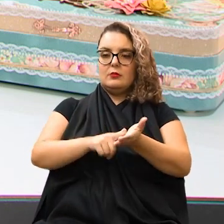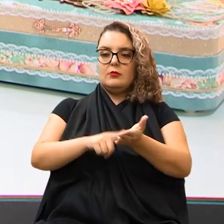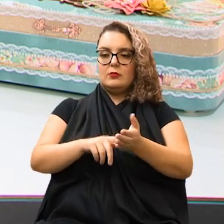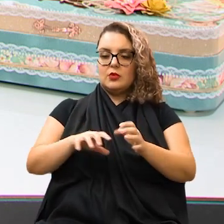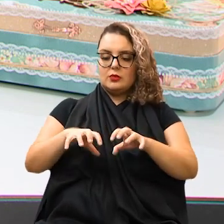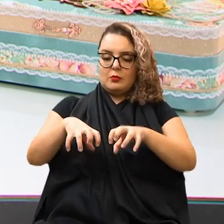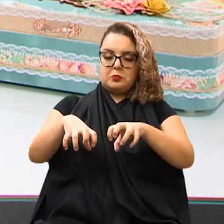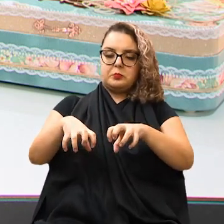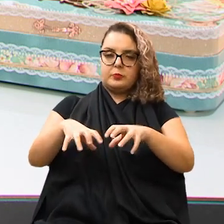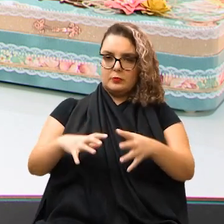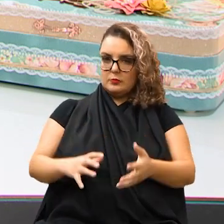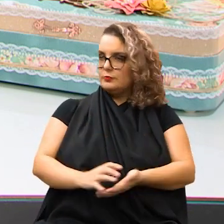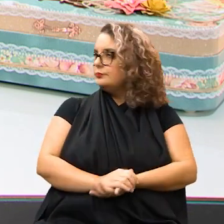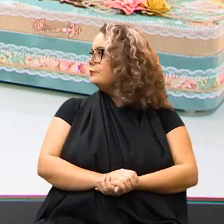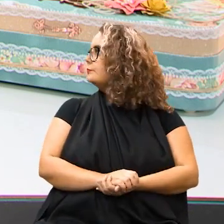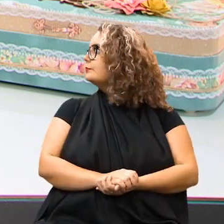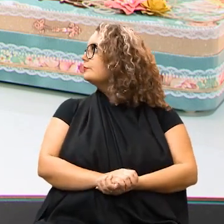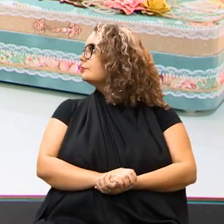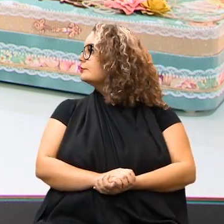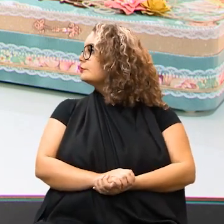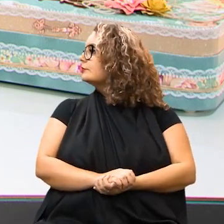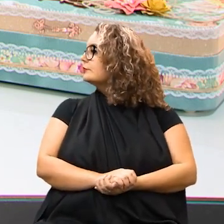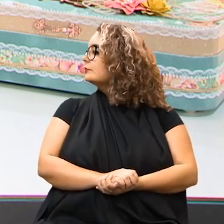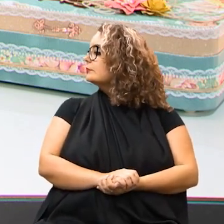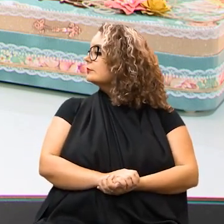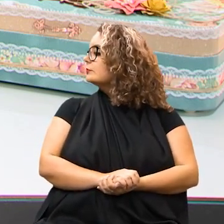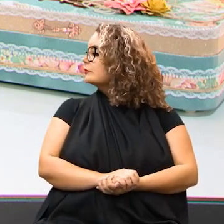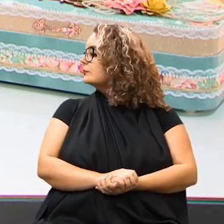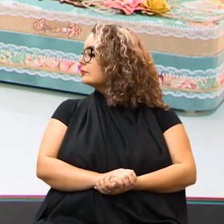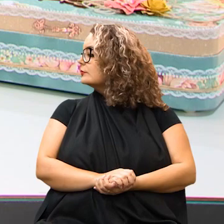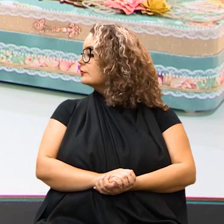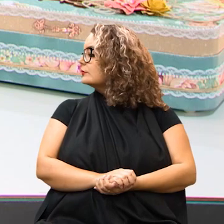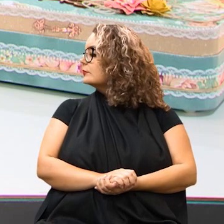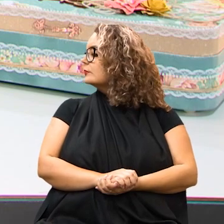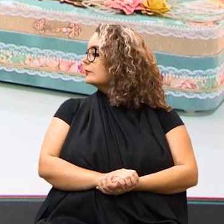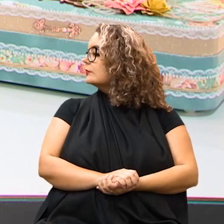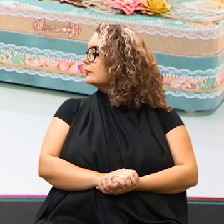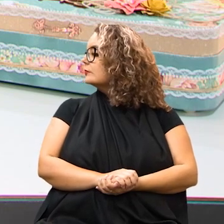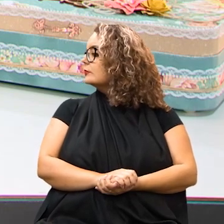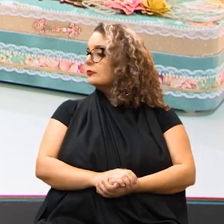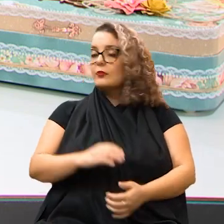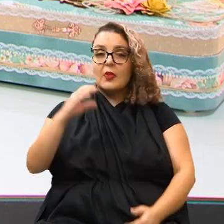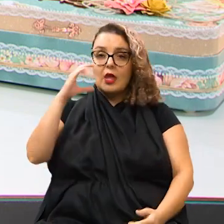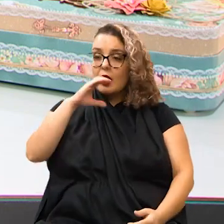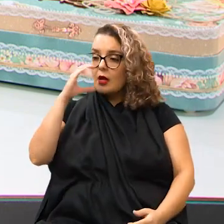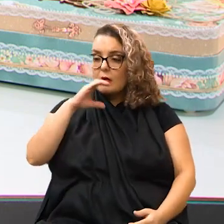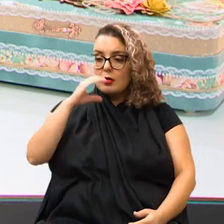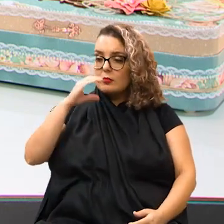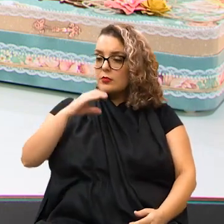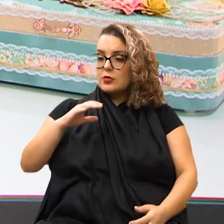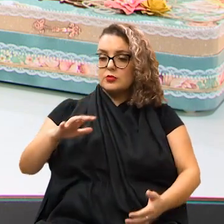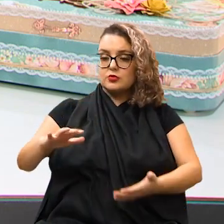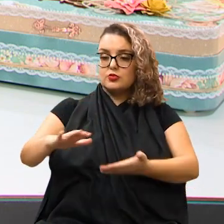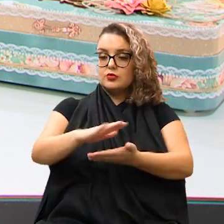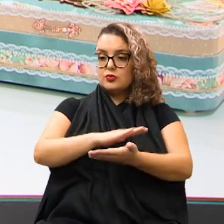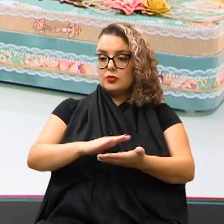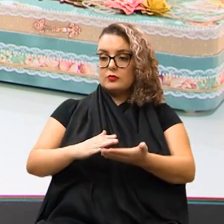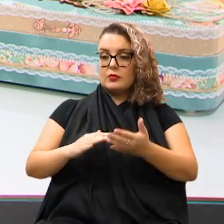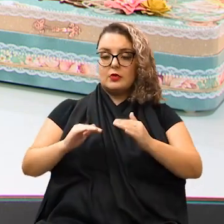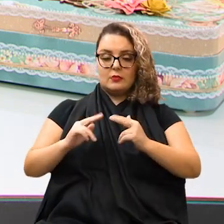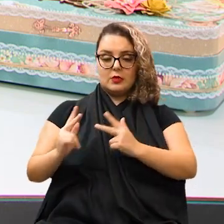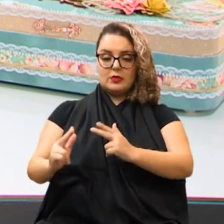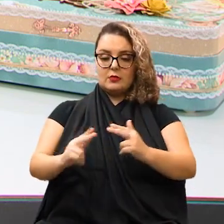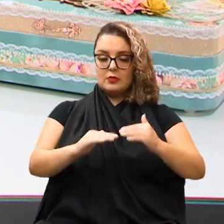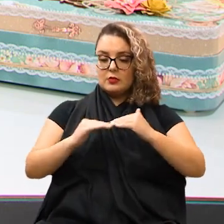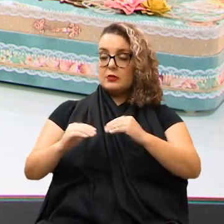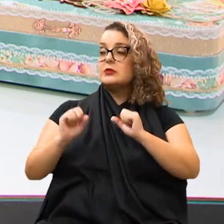ele pode dar bolha. rapidinho, já preenche a tampa. Ó, e fica bem